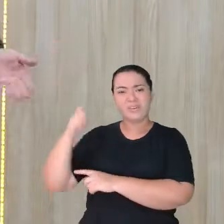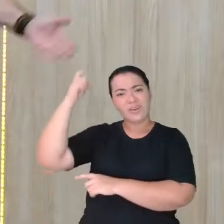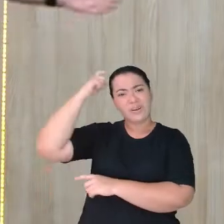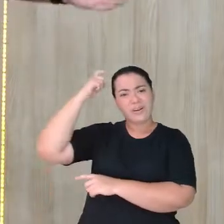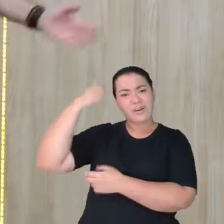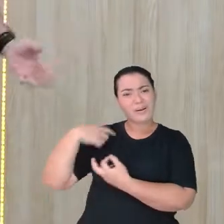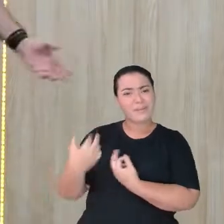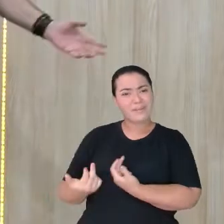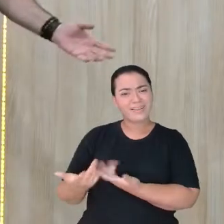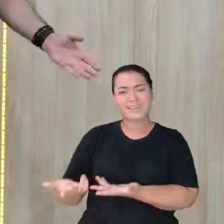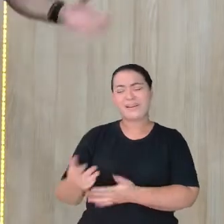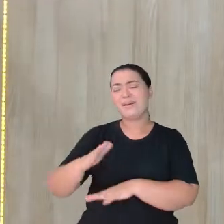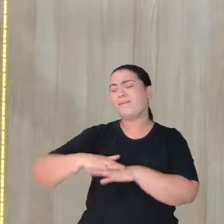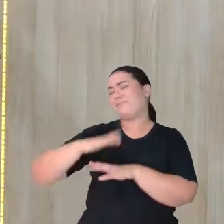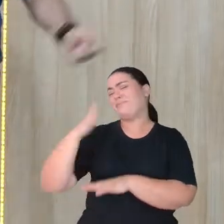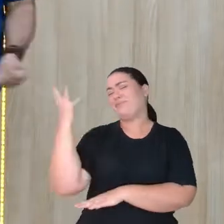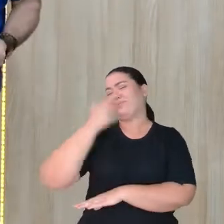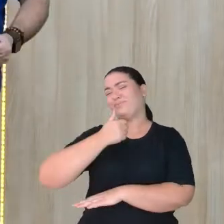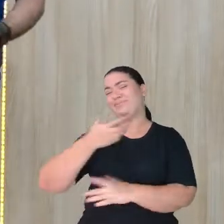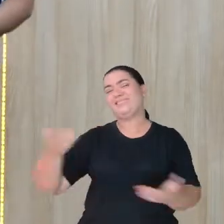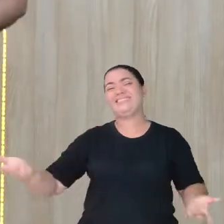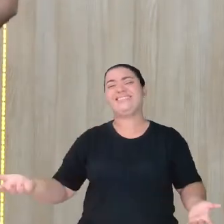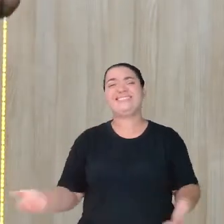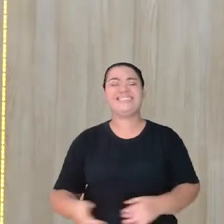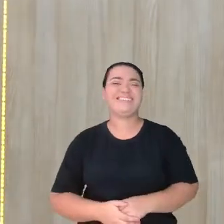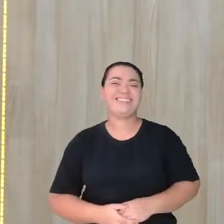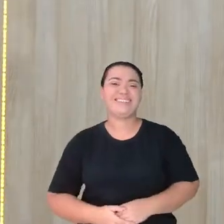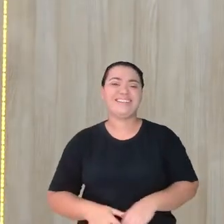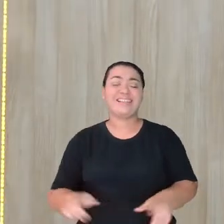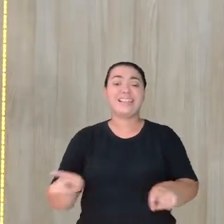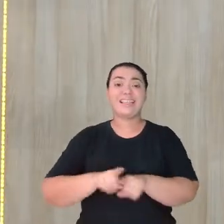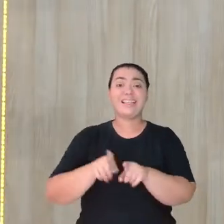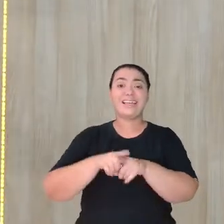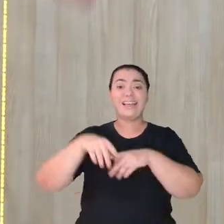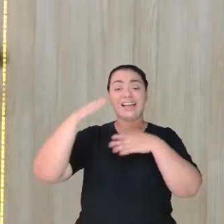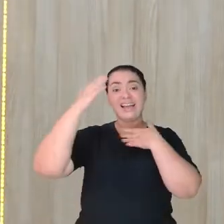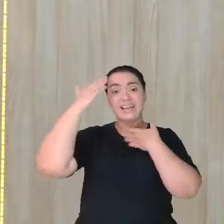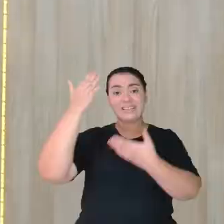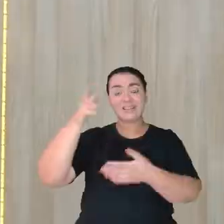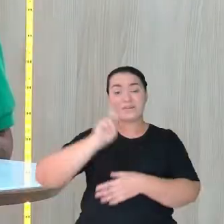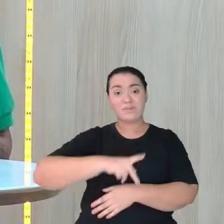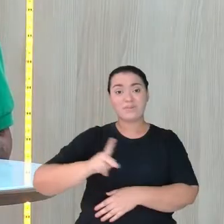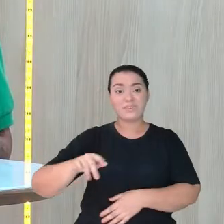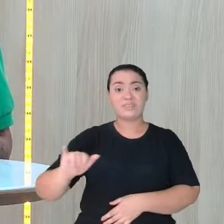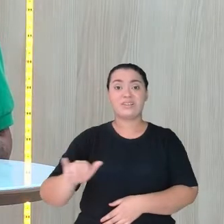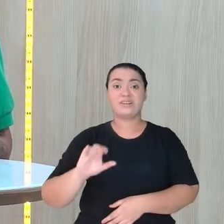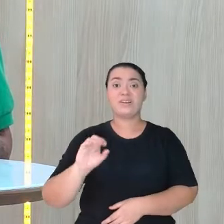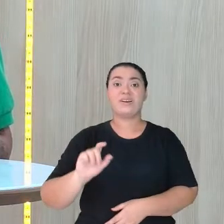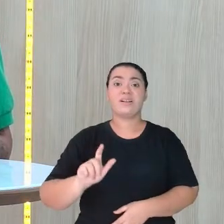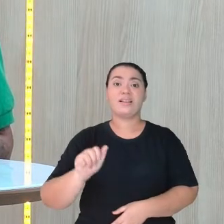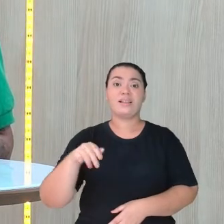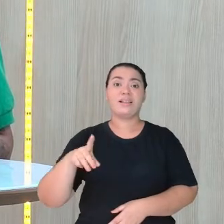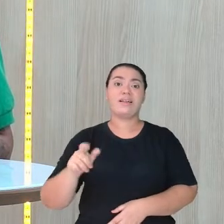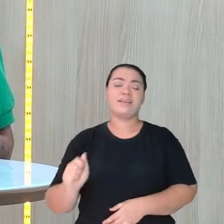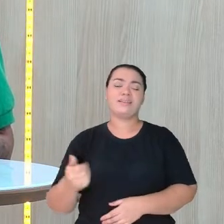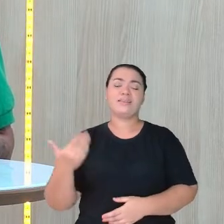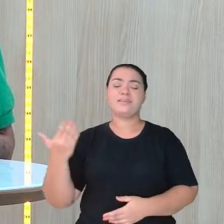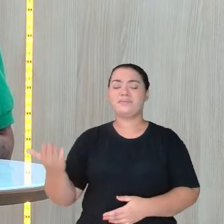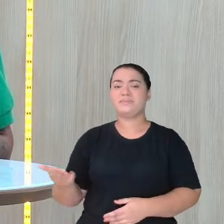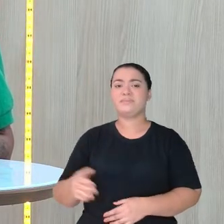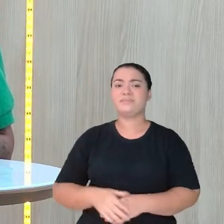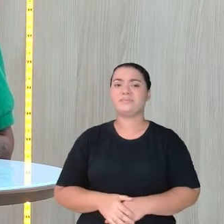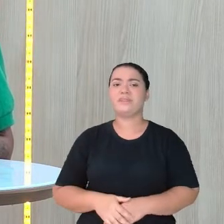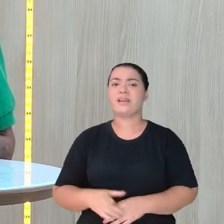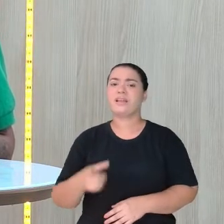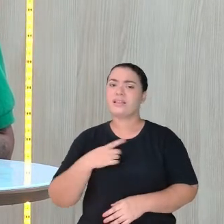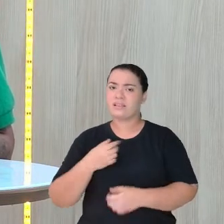comigo, né? Ele é mais bonito. É mais bonito. Não é isso, professora? Então, sim. Agradecer a professora Yolanda. Professora, valeu aí. É nóis. Teve